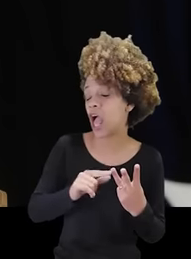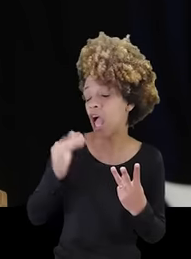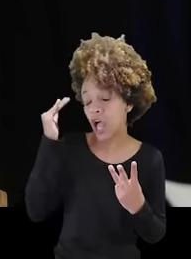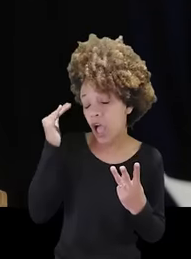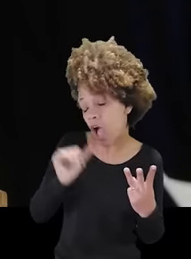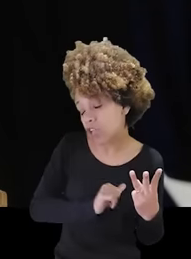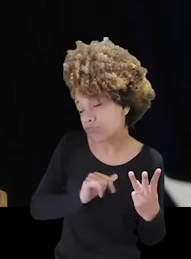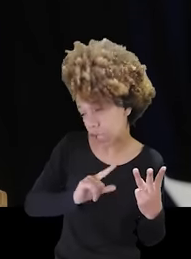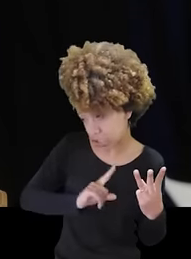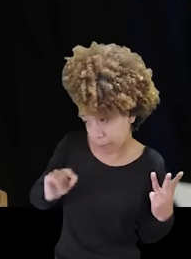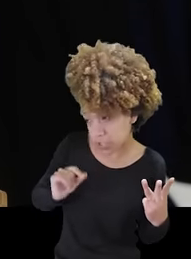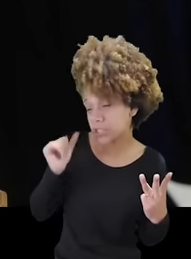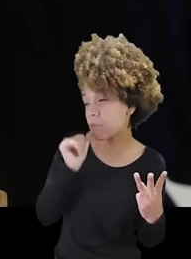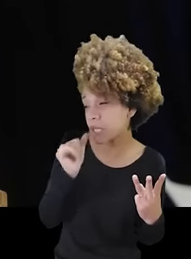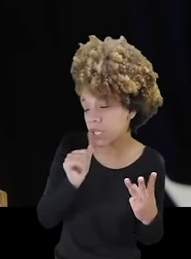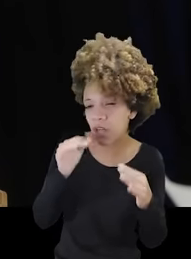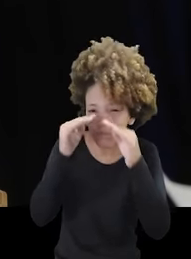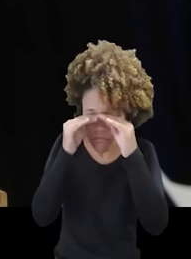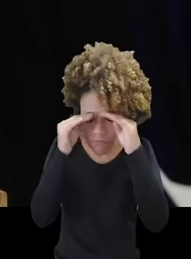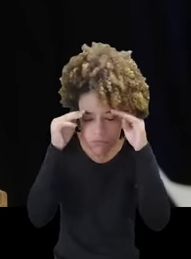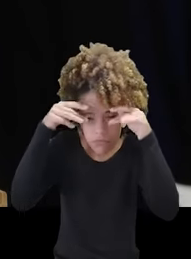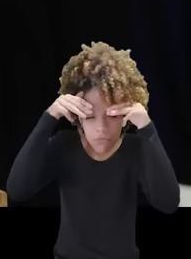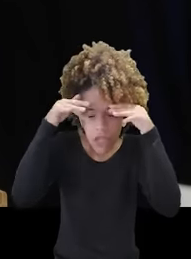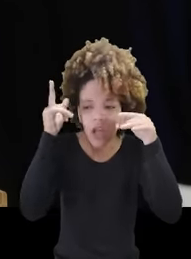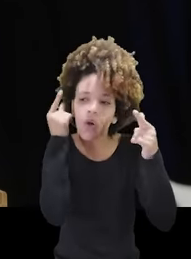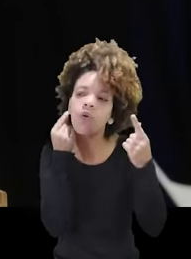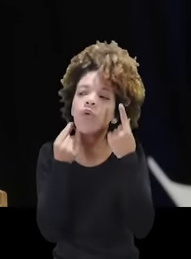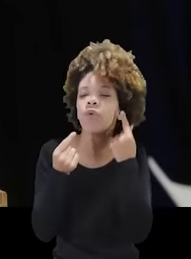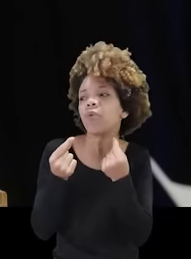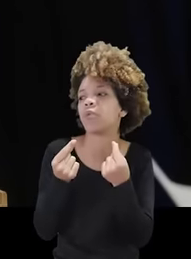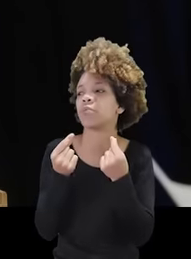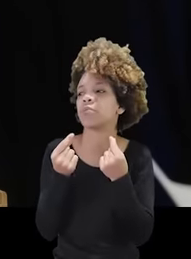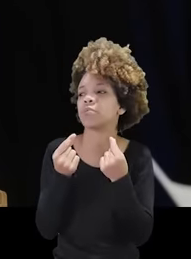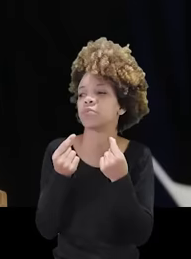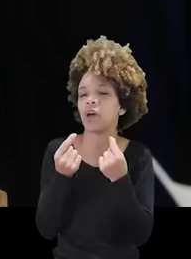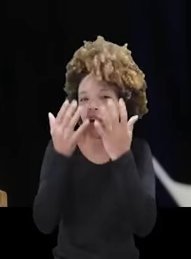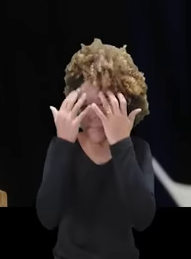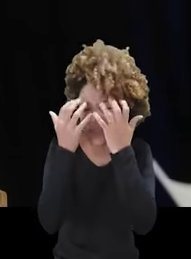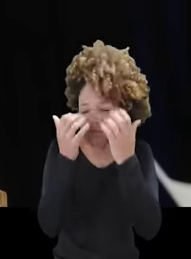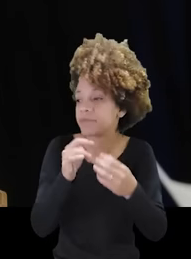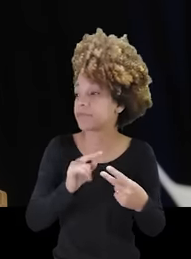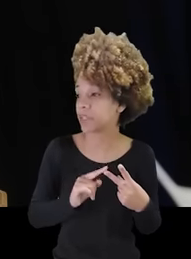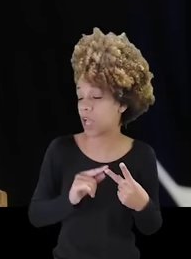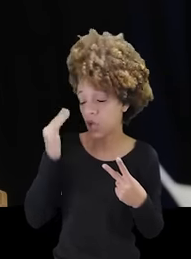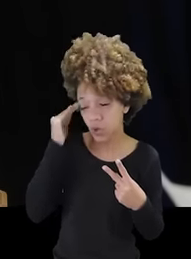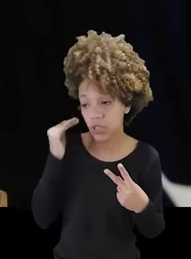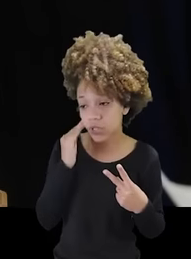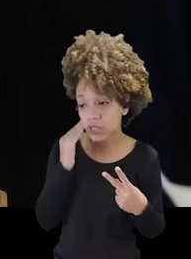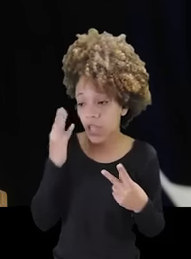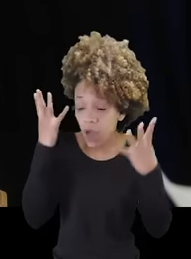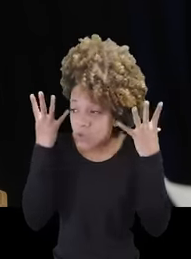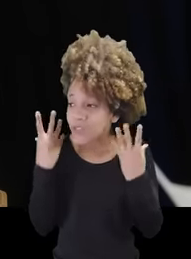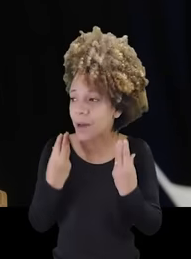elas têm a Franjinha mais reta e elas gostam de usar dois fiozinho aqui do lado e as coreanas Elas têm o